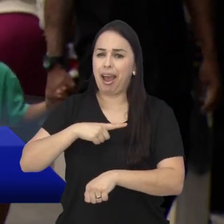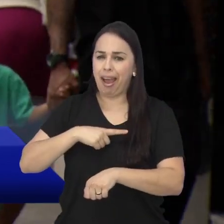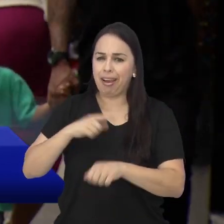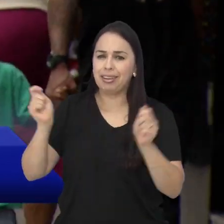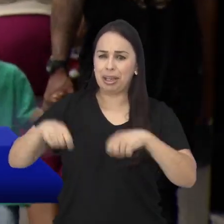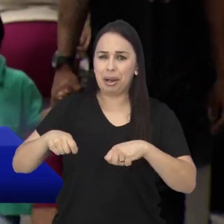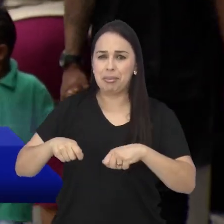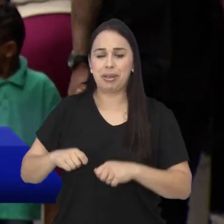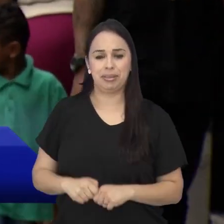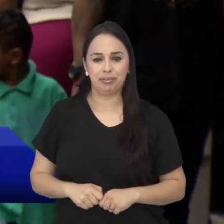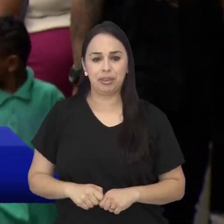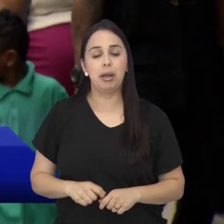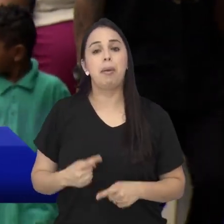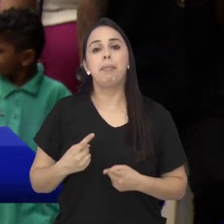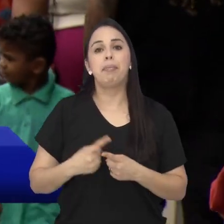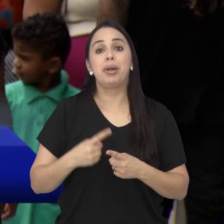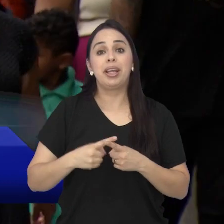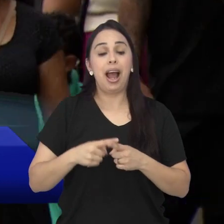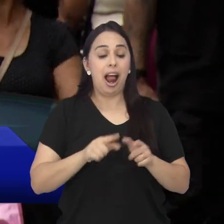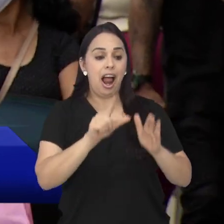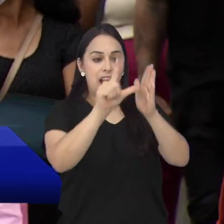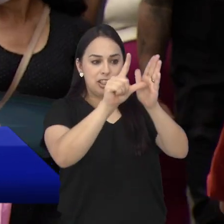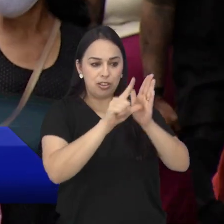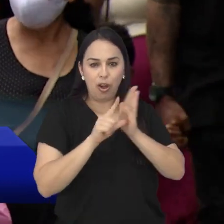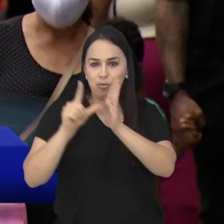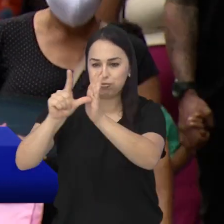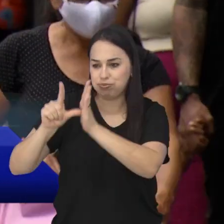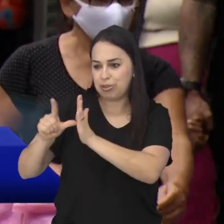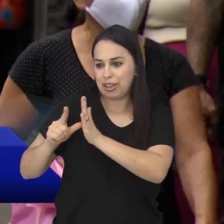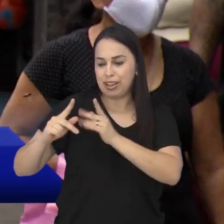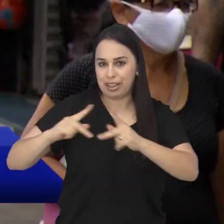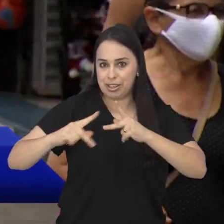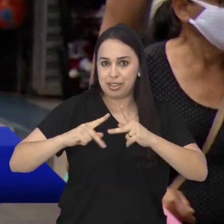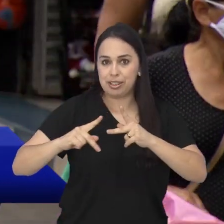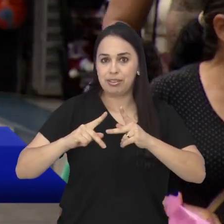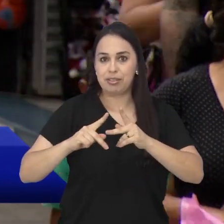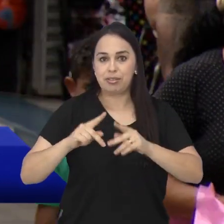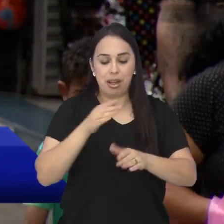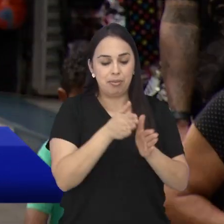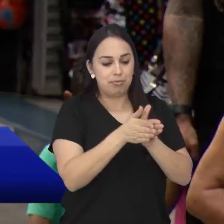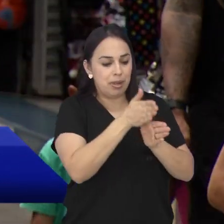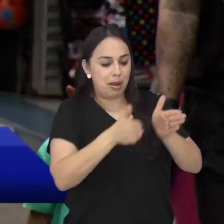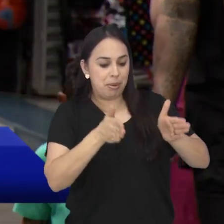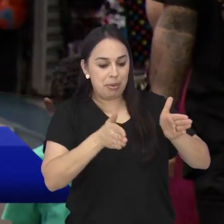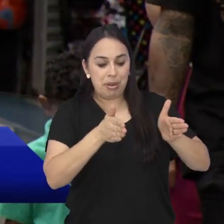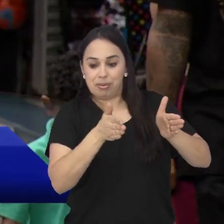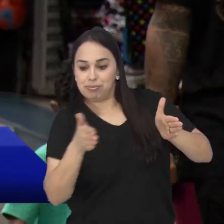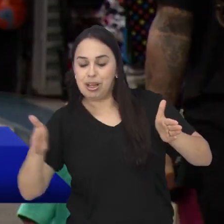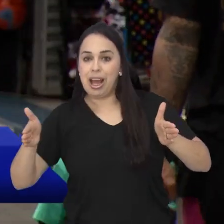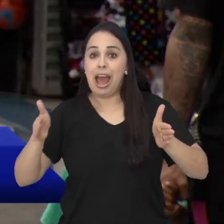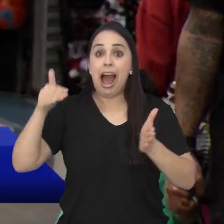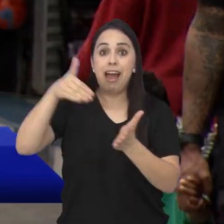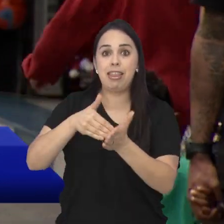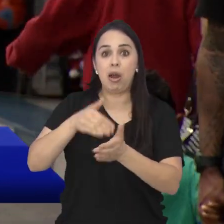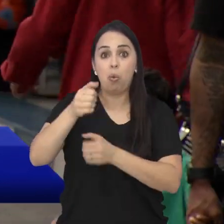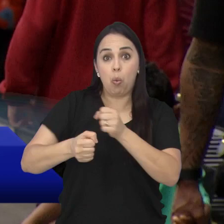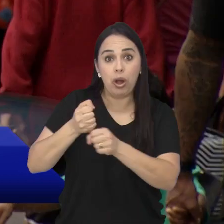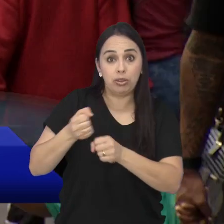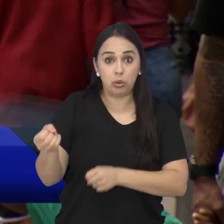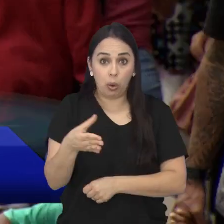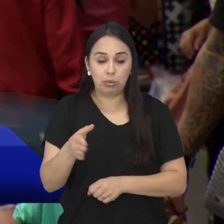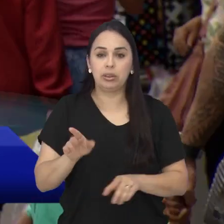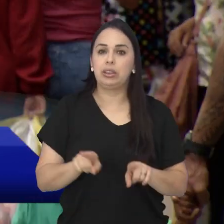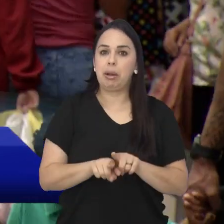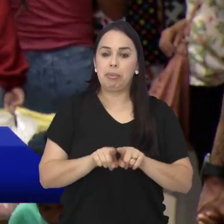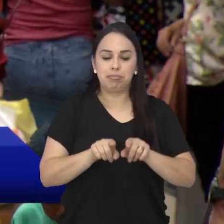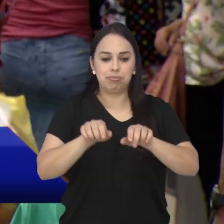toda a família. Isso porque o comércio de São José vai trabalhar com horário estendido até a véspera do Natal. As lojas